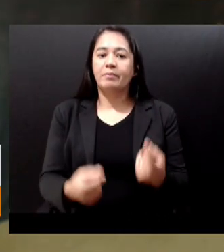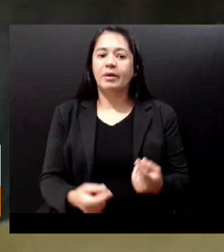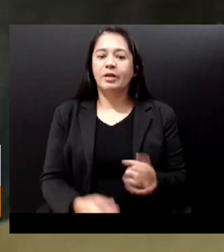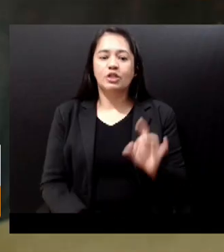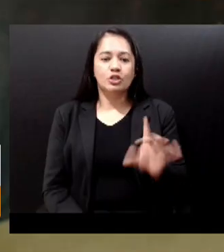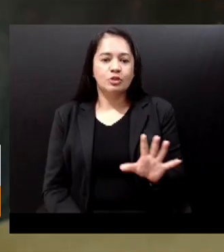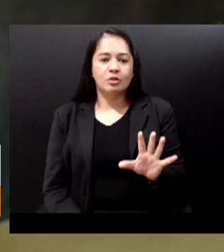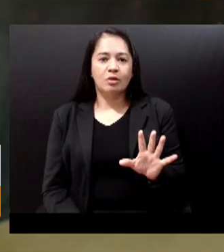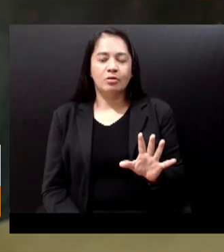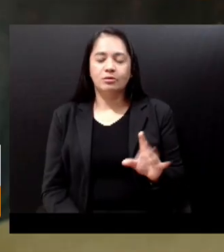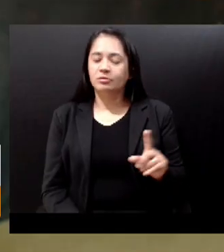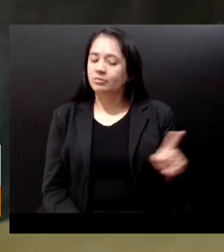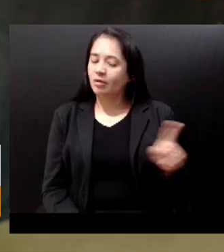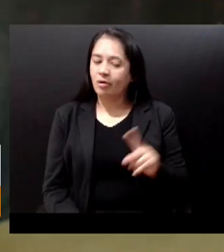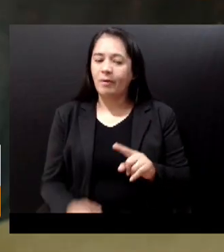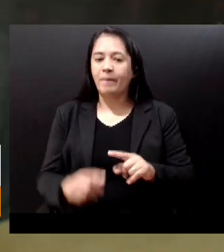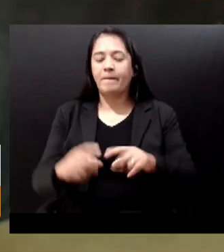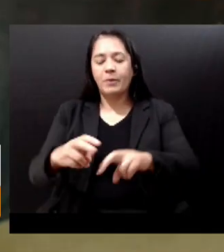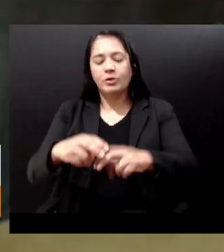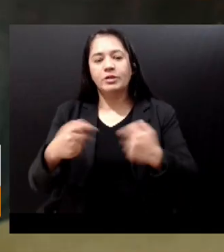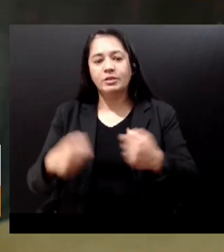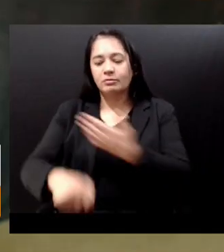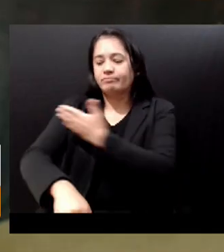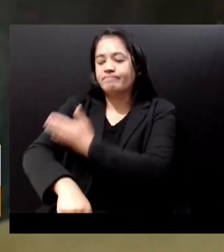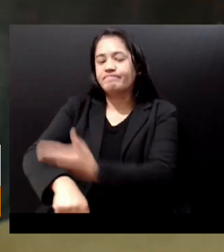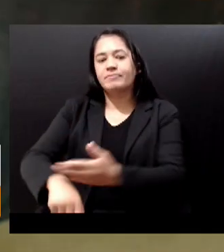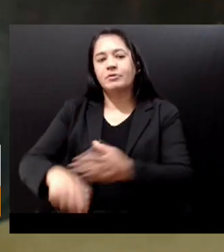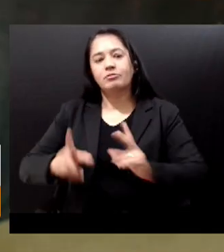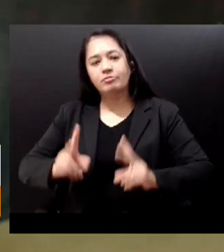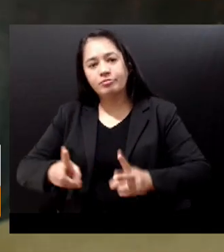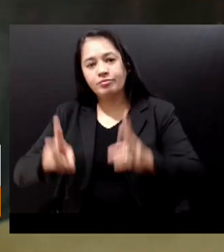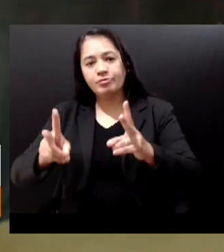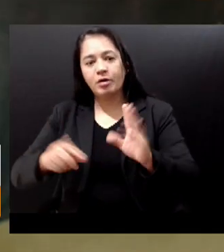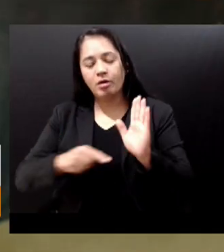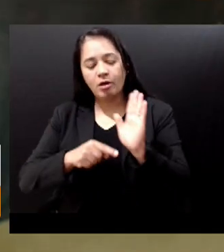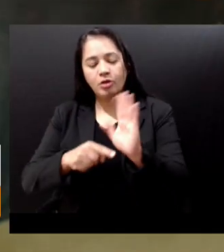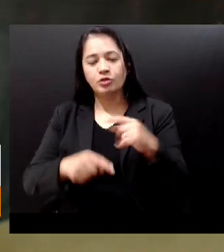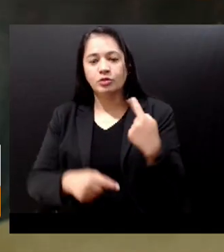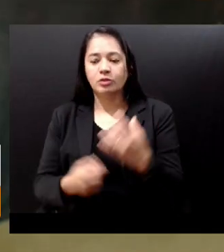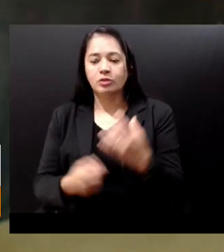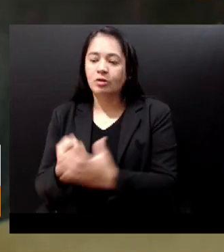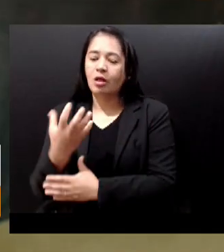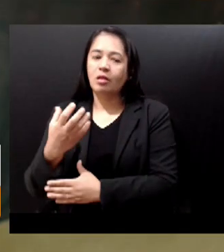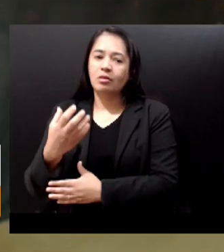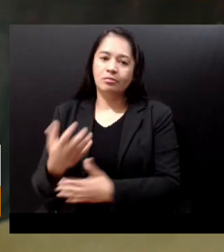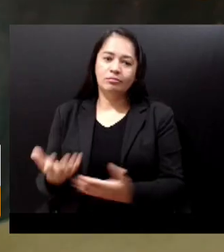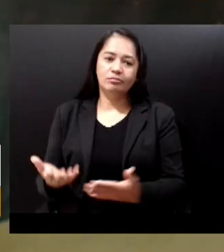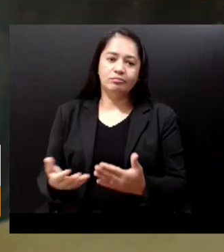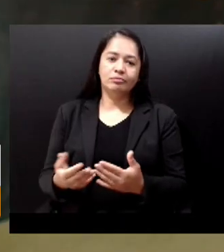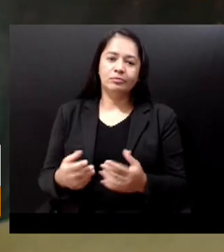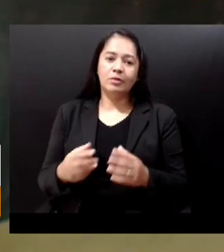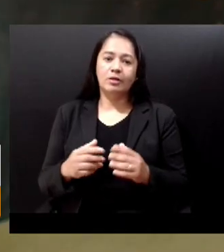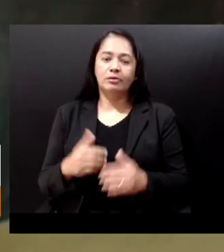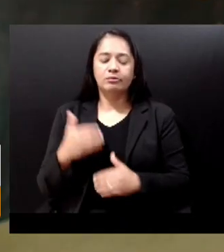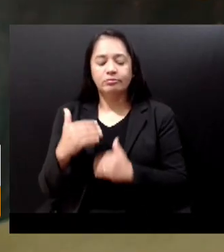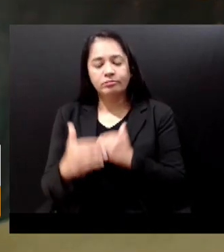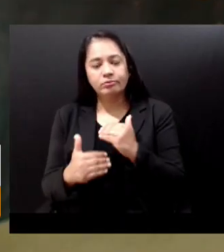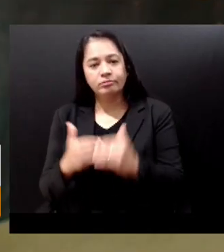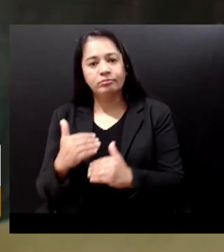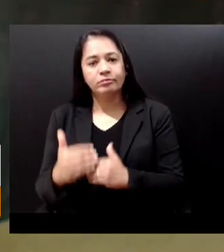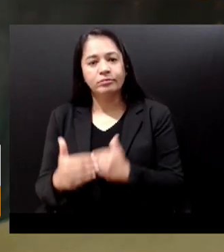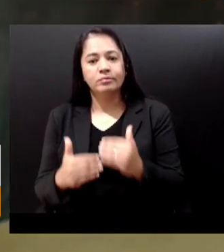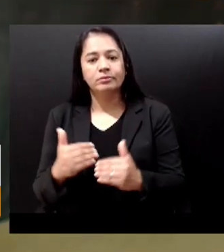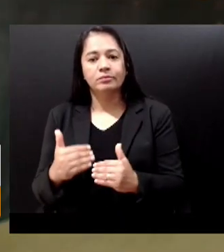que sustenta os resultados, que nos ajuda a criar hábitos, e são os pequenos passos que vão trazer